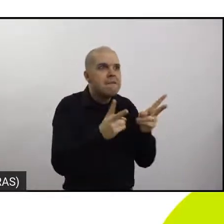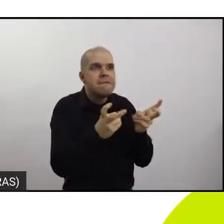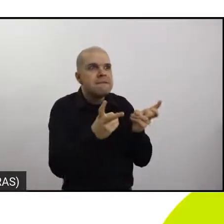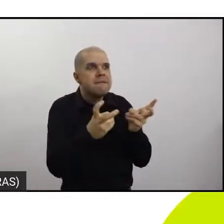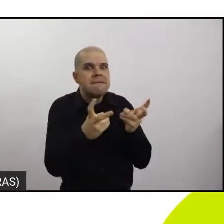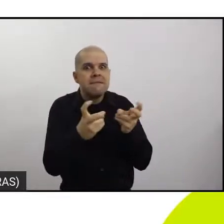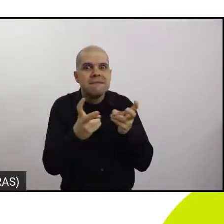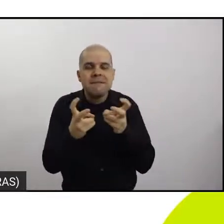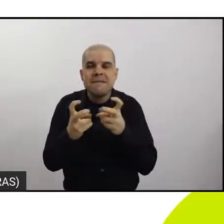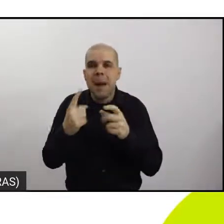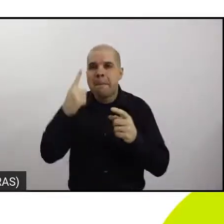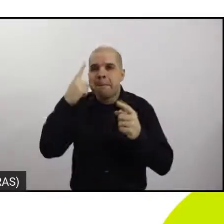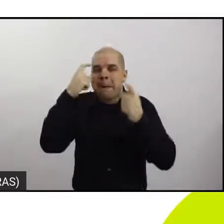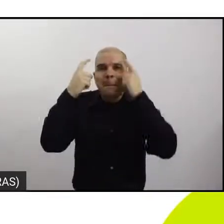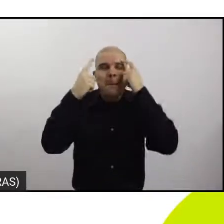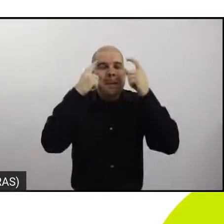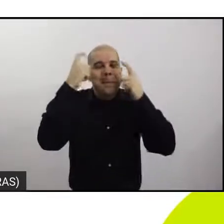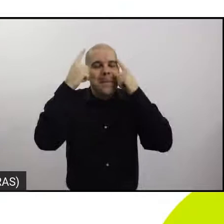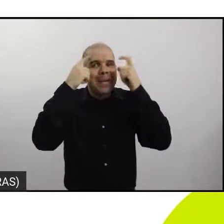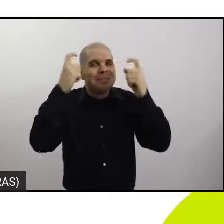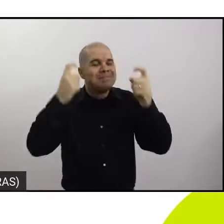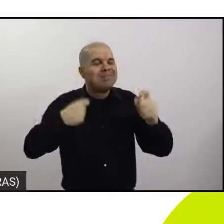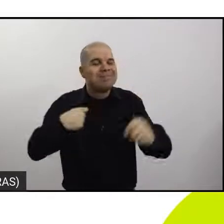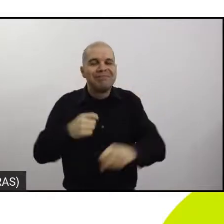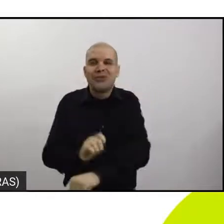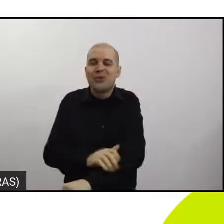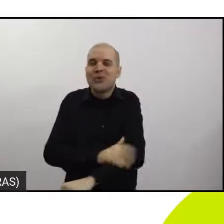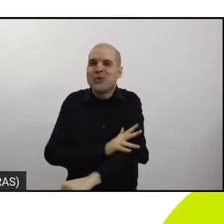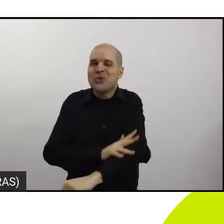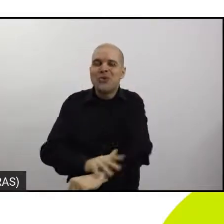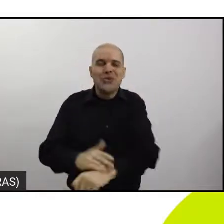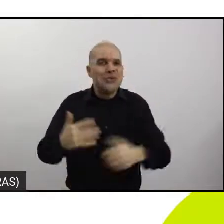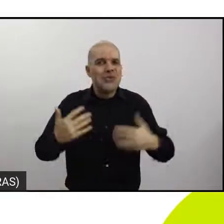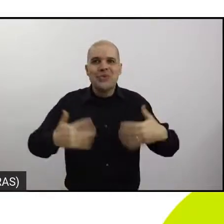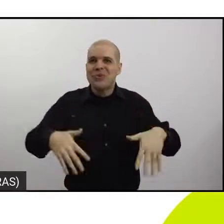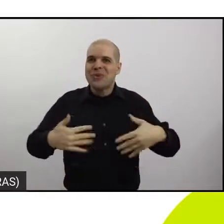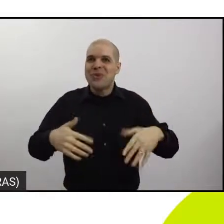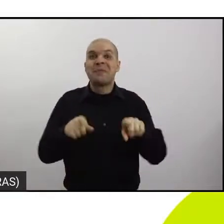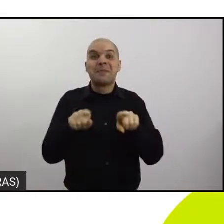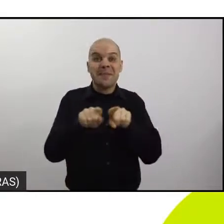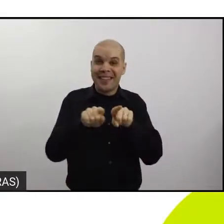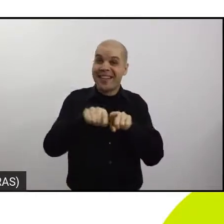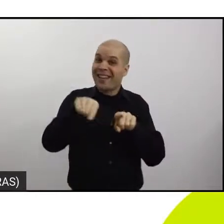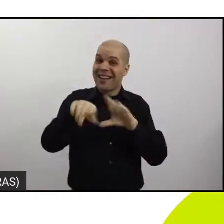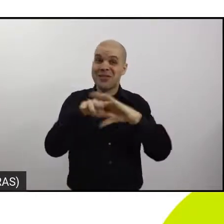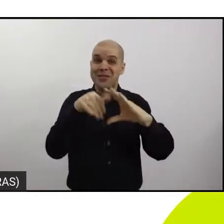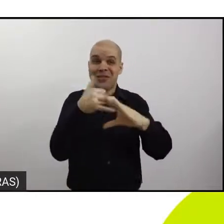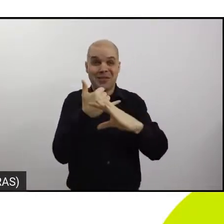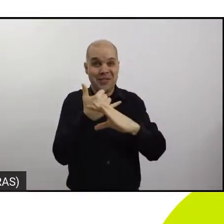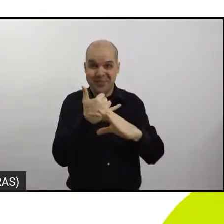curtindo. Esse espaço elaborado do Videoarte Papo era justamente para conseguir